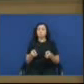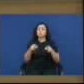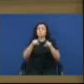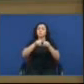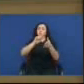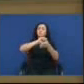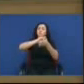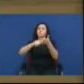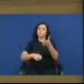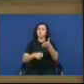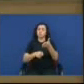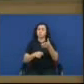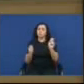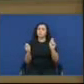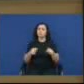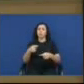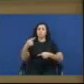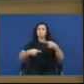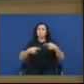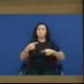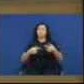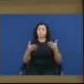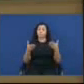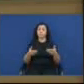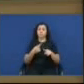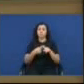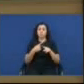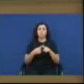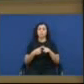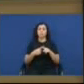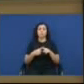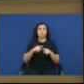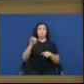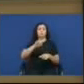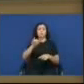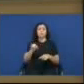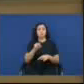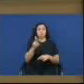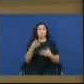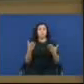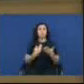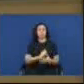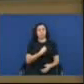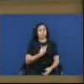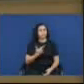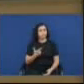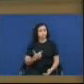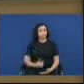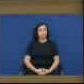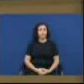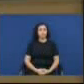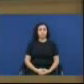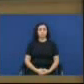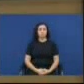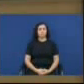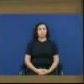que ele possa ser apreciado, considerando que o vereador José Eduardo Monteiro Júnior não se encontra no plenário.